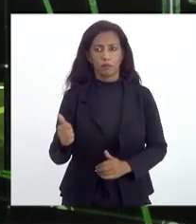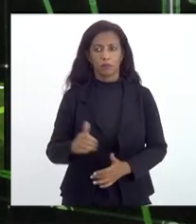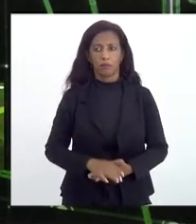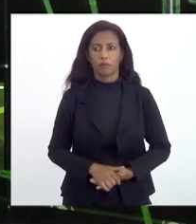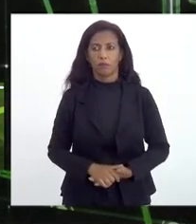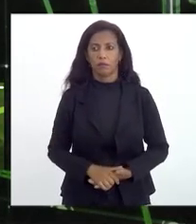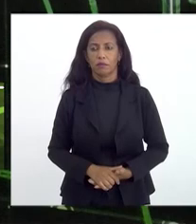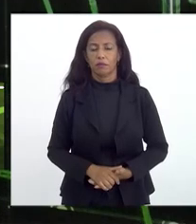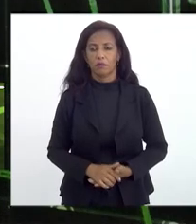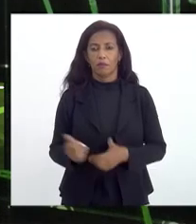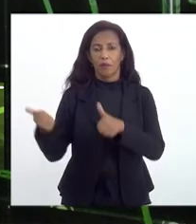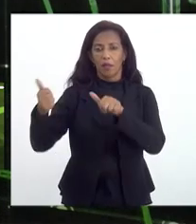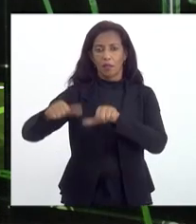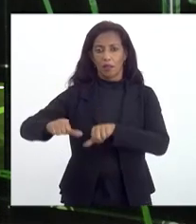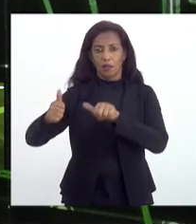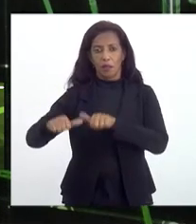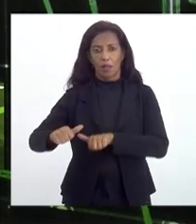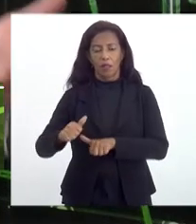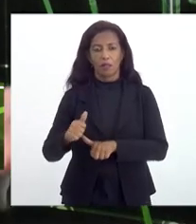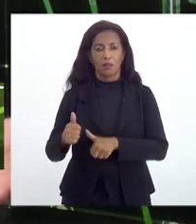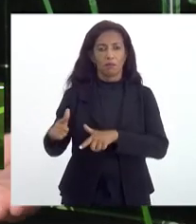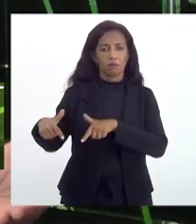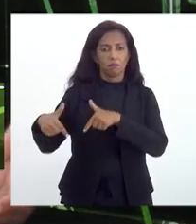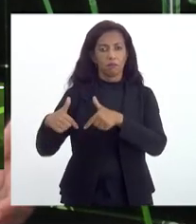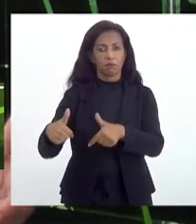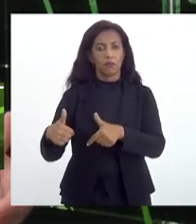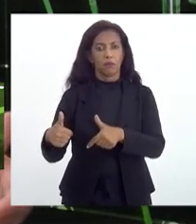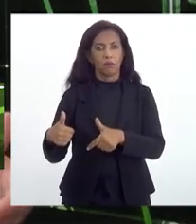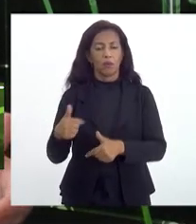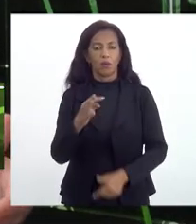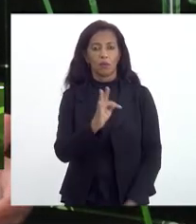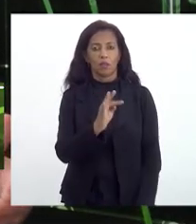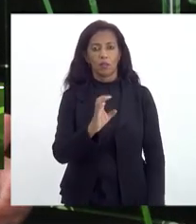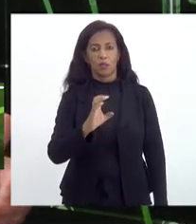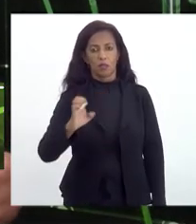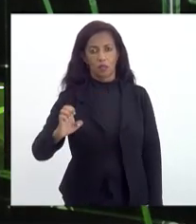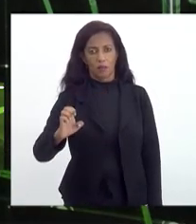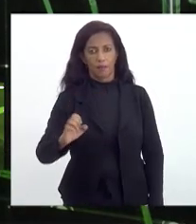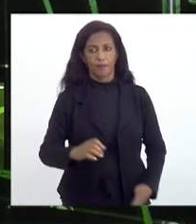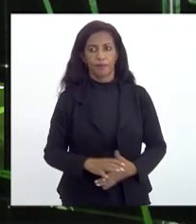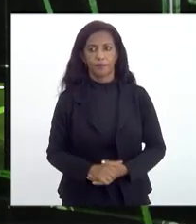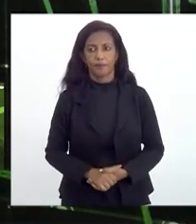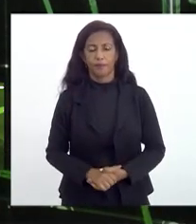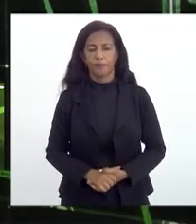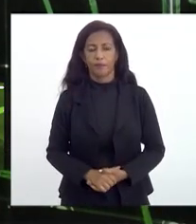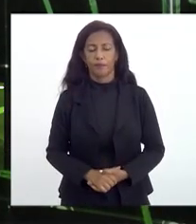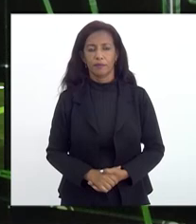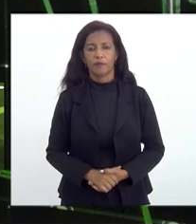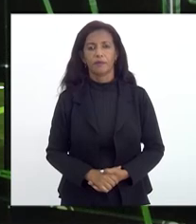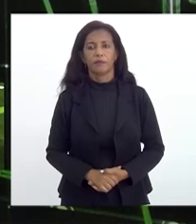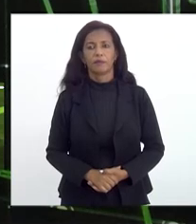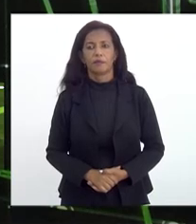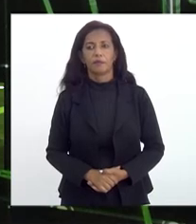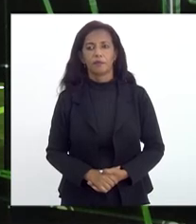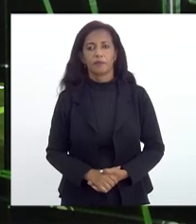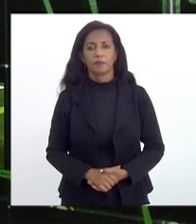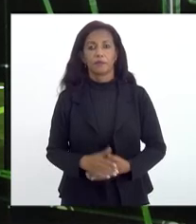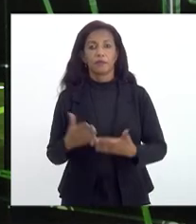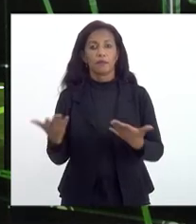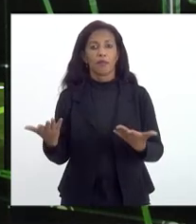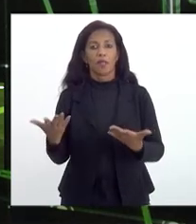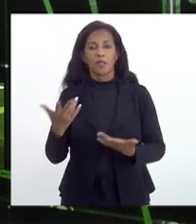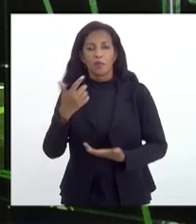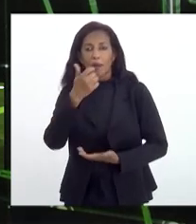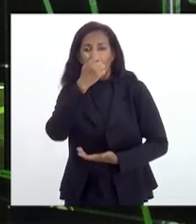a análise da execução orçamentária por parte do Tribunal de Contas. Então, isso acaba